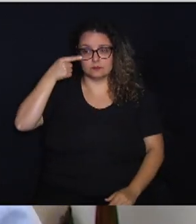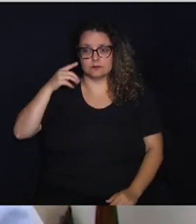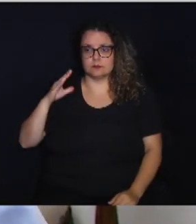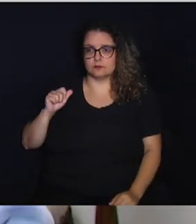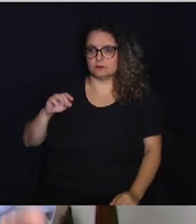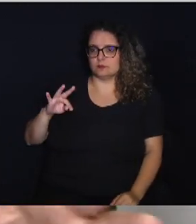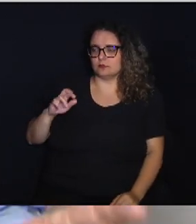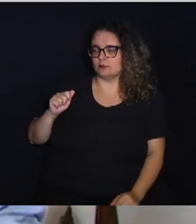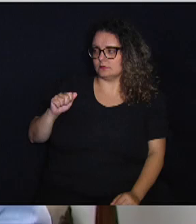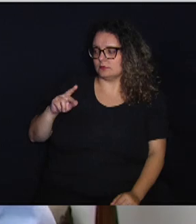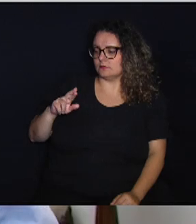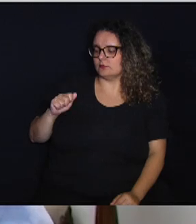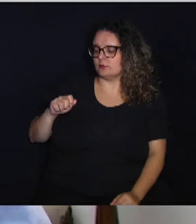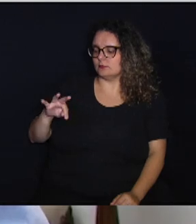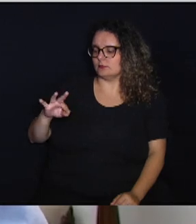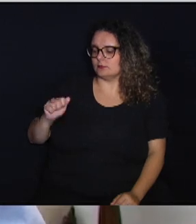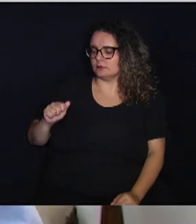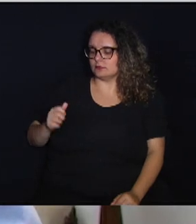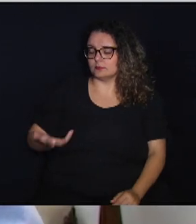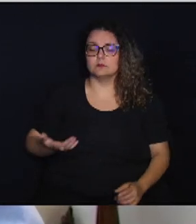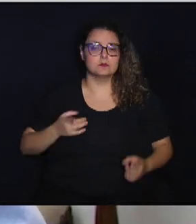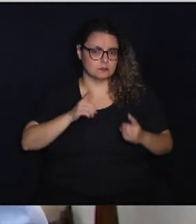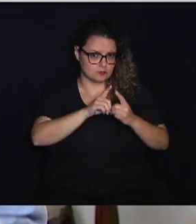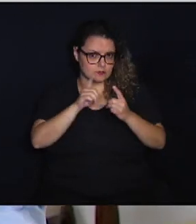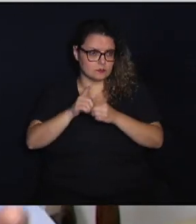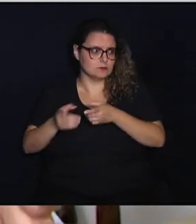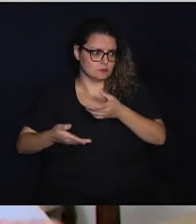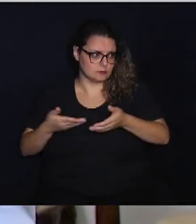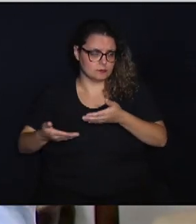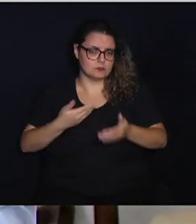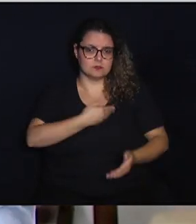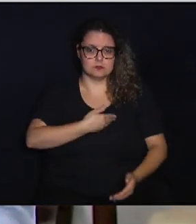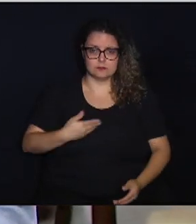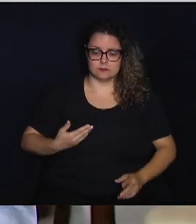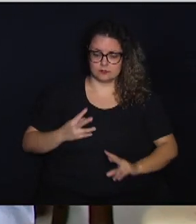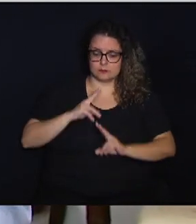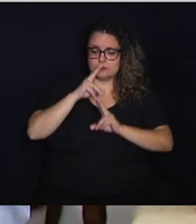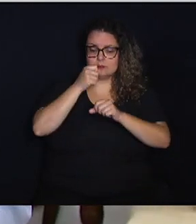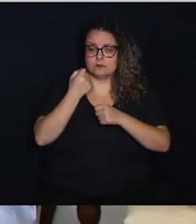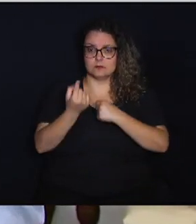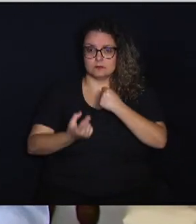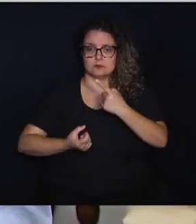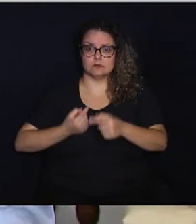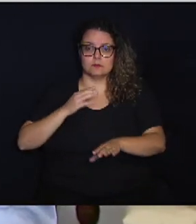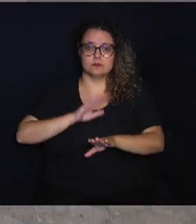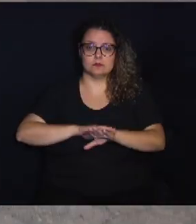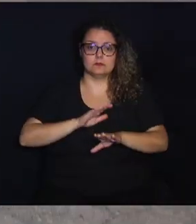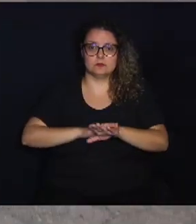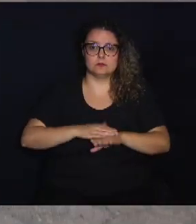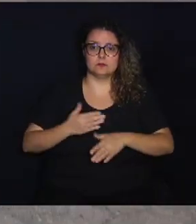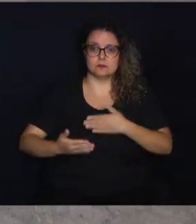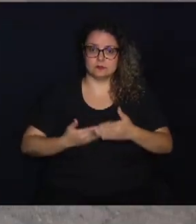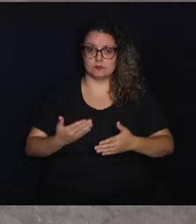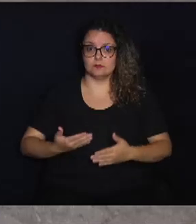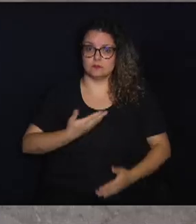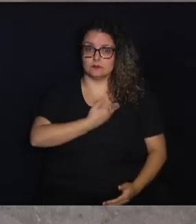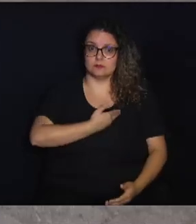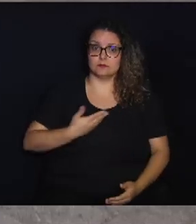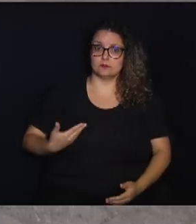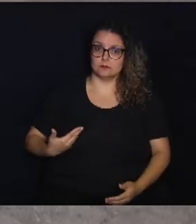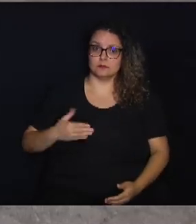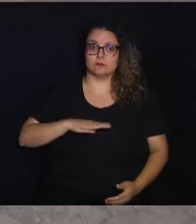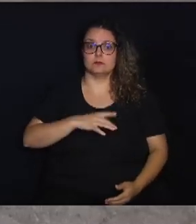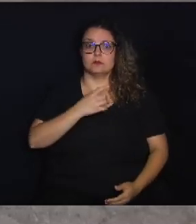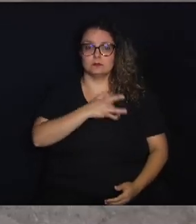da saúde, para atender o Serviço Público de Saúde, fortalecer algumas ações do Serviço Público de Saúde. No campo da